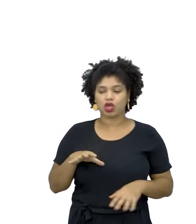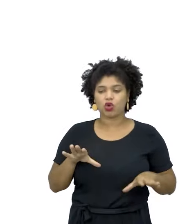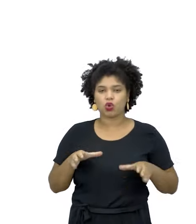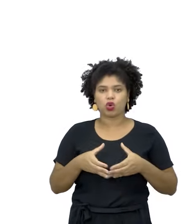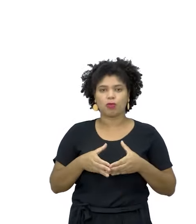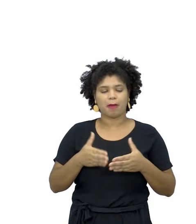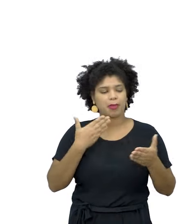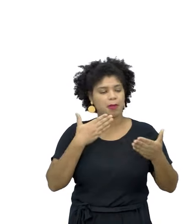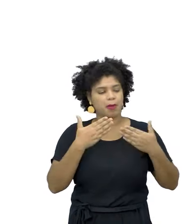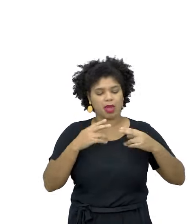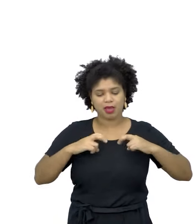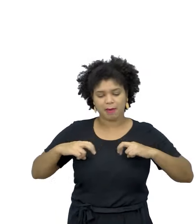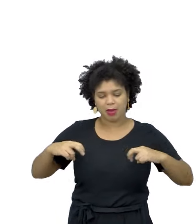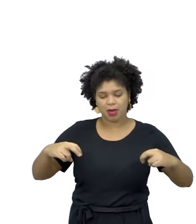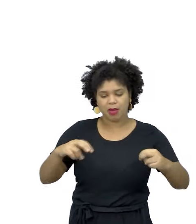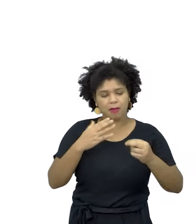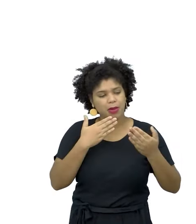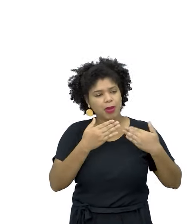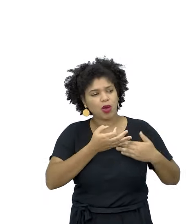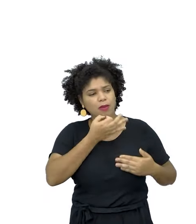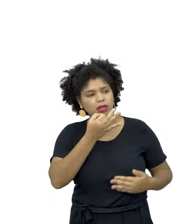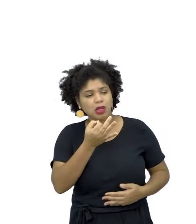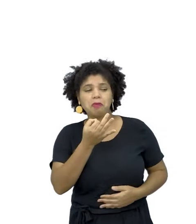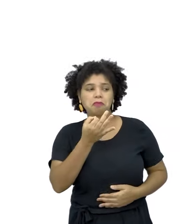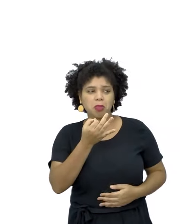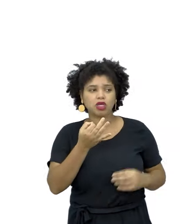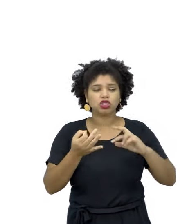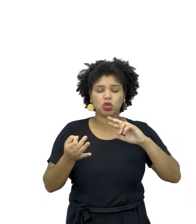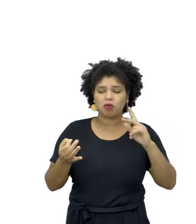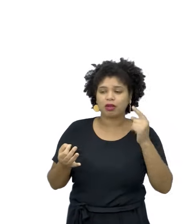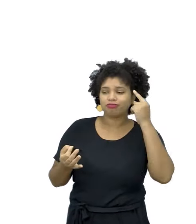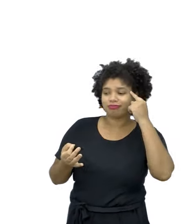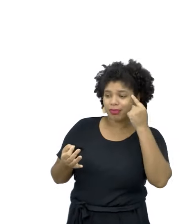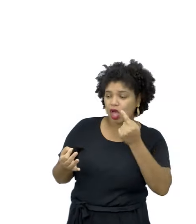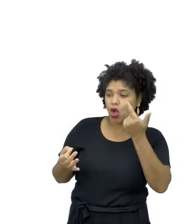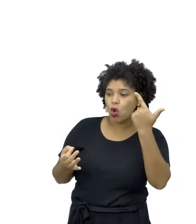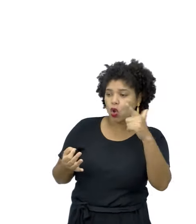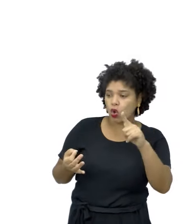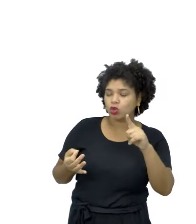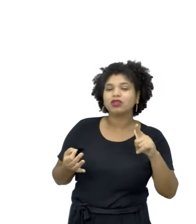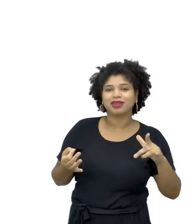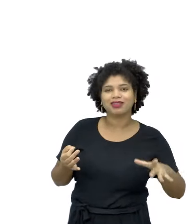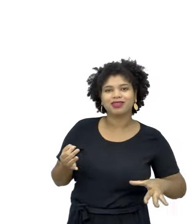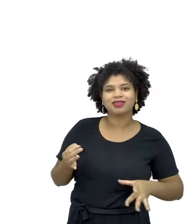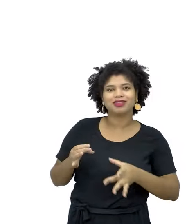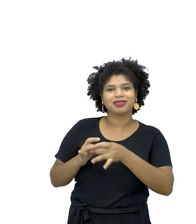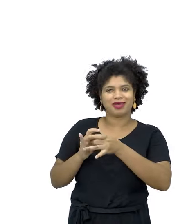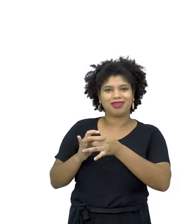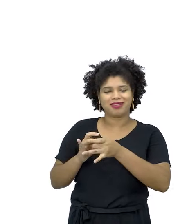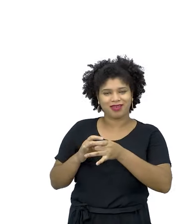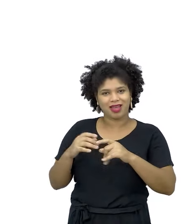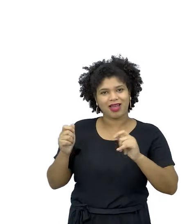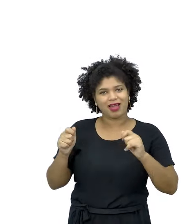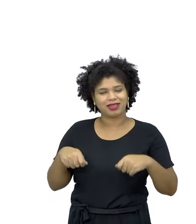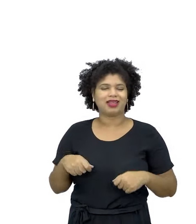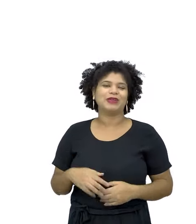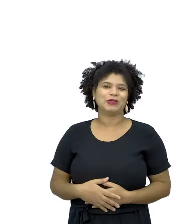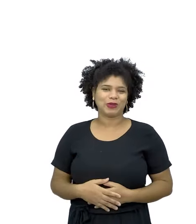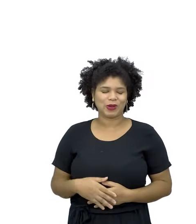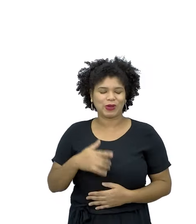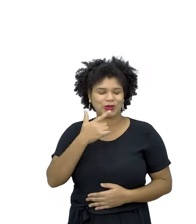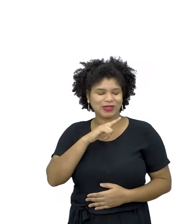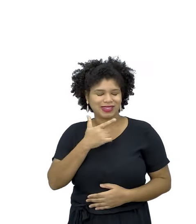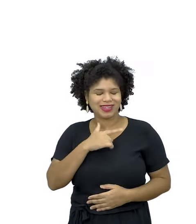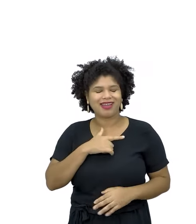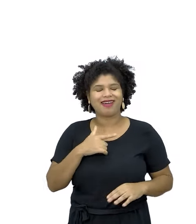consenso, aparece duas, três, quatro formas de resolver novamente. E aí eu aproveito o professor, né, para formalizar